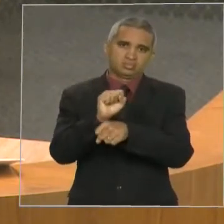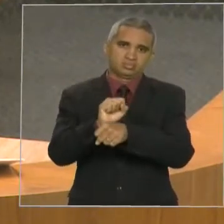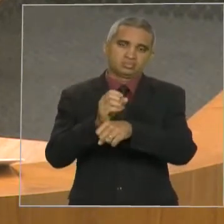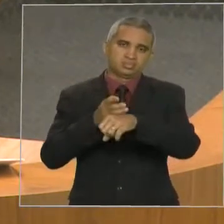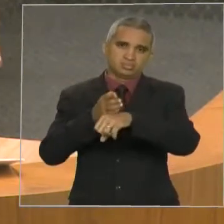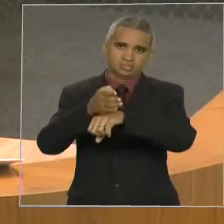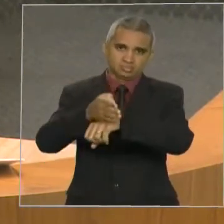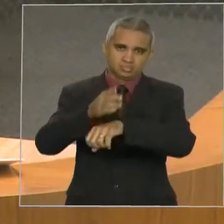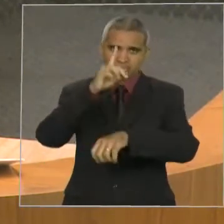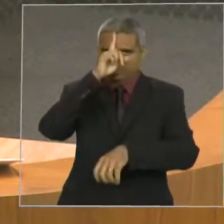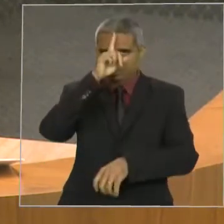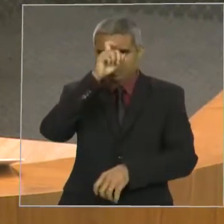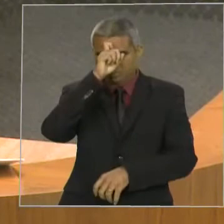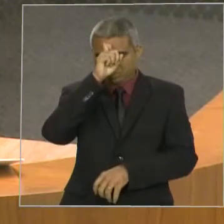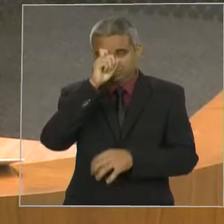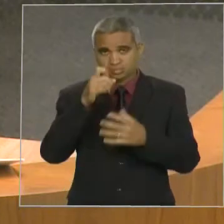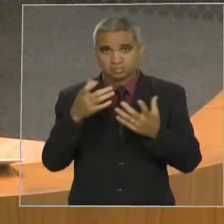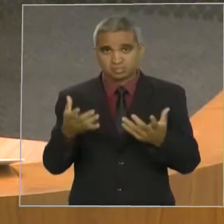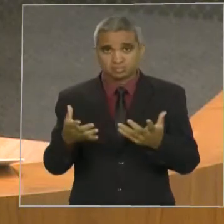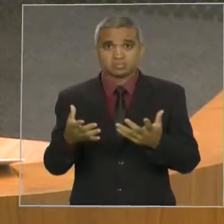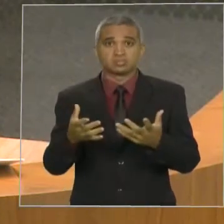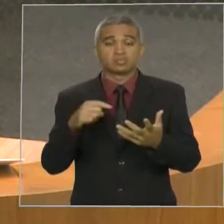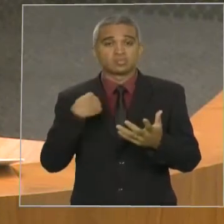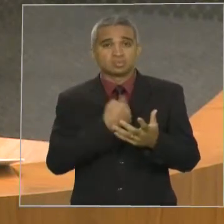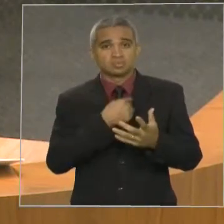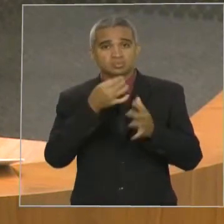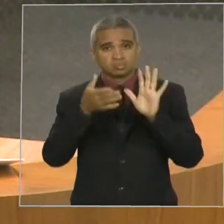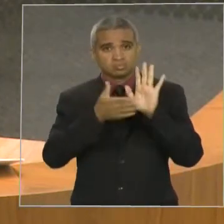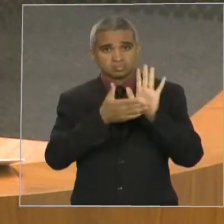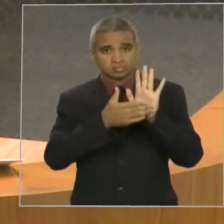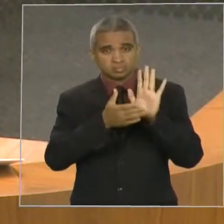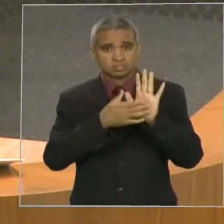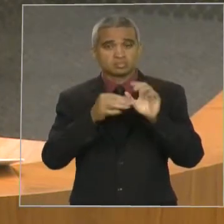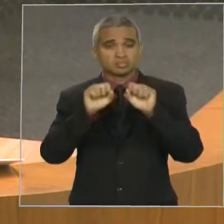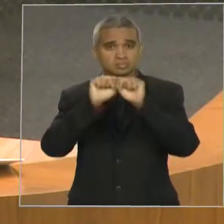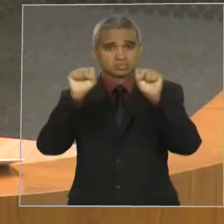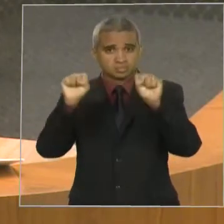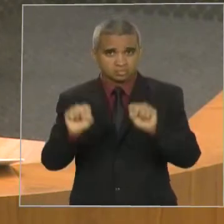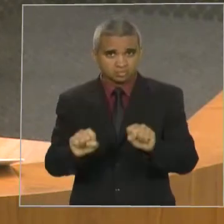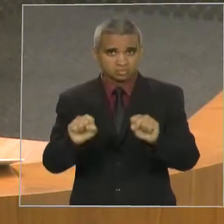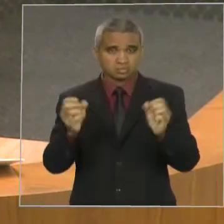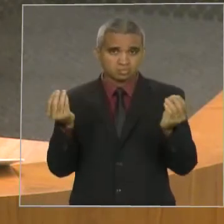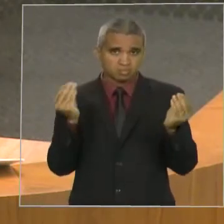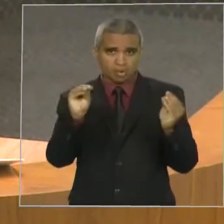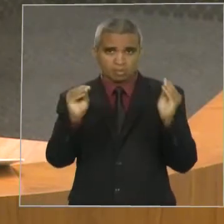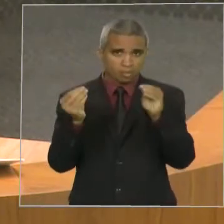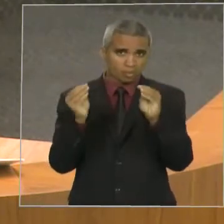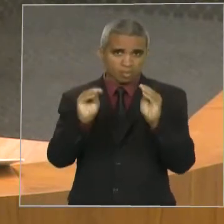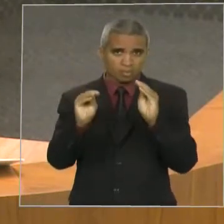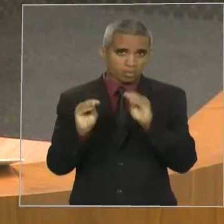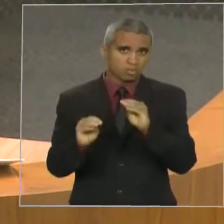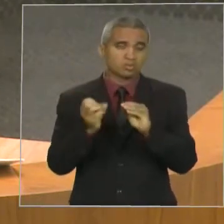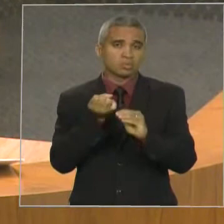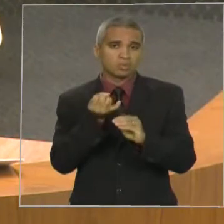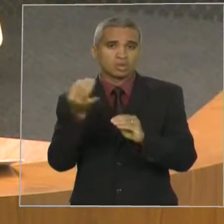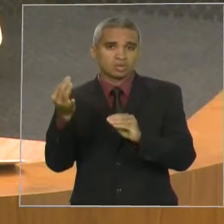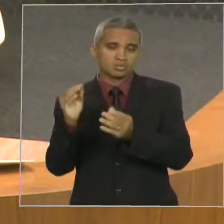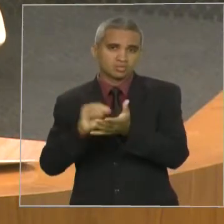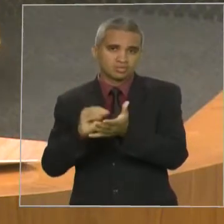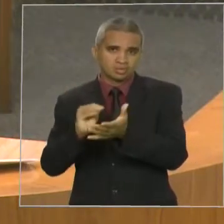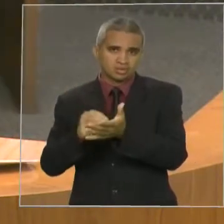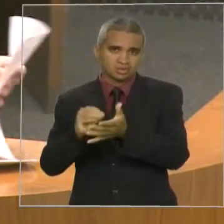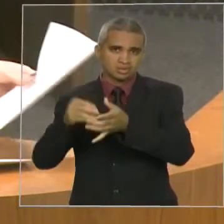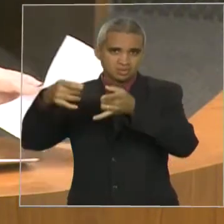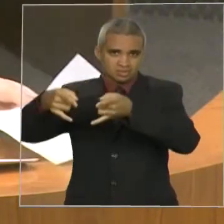acesso universal, igualitário e ordenado às ações e serviços de